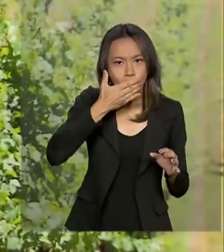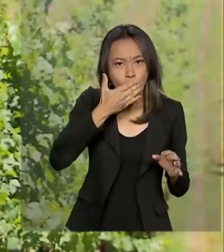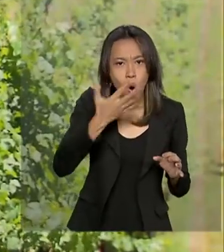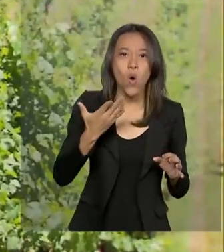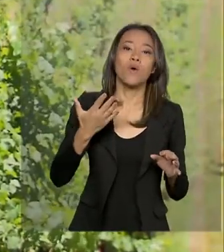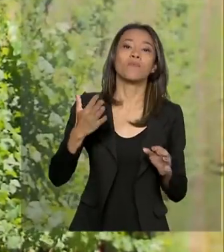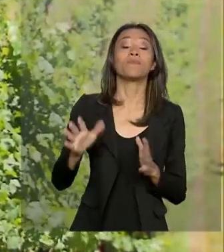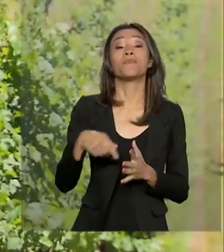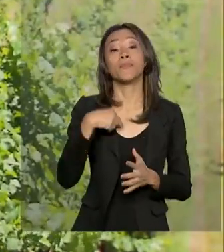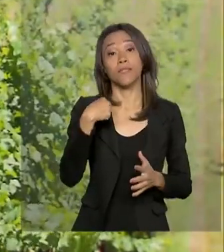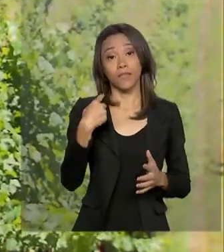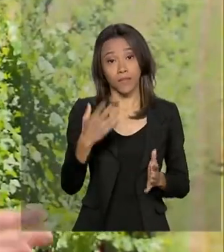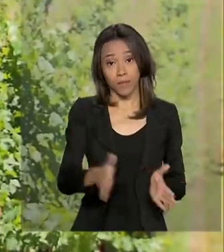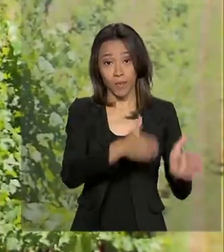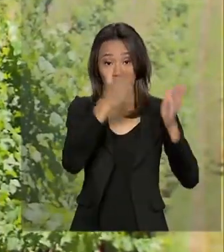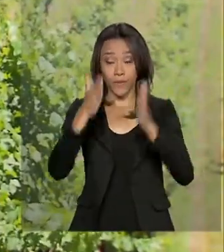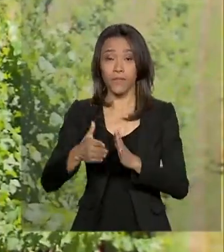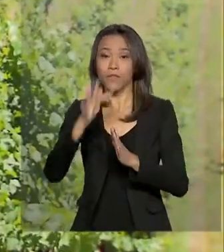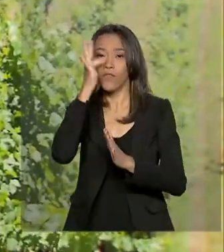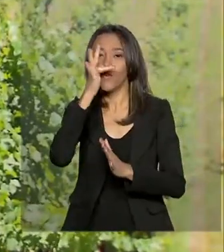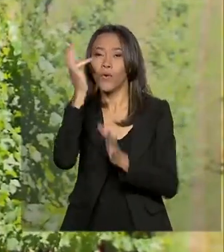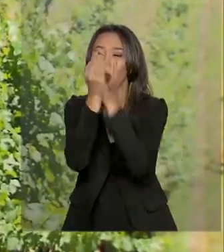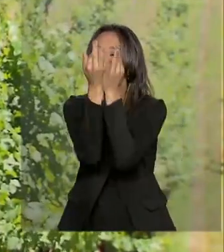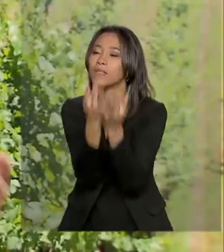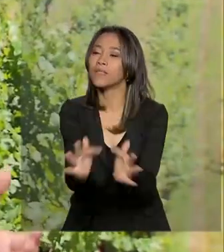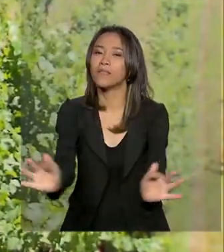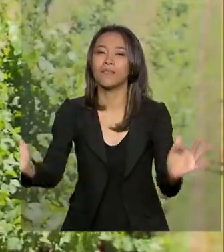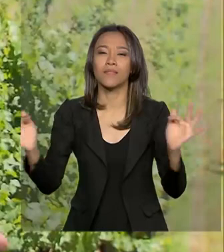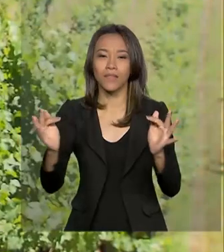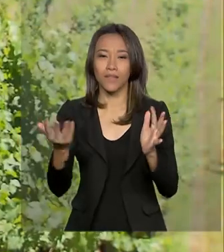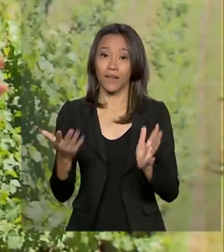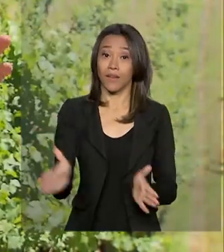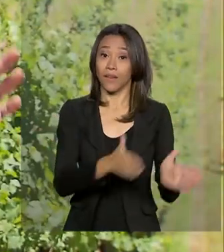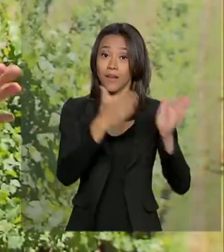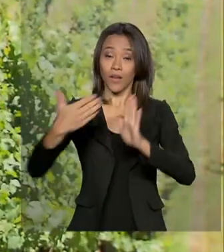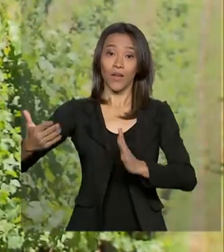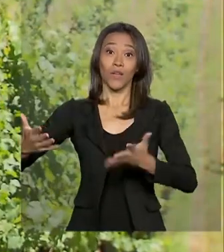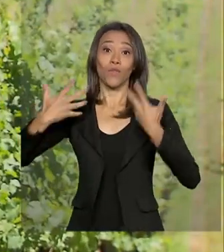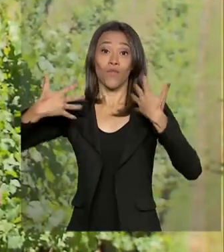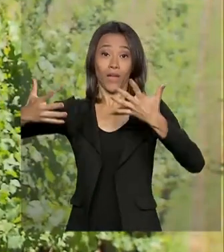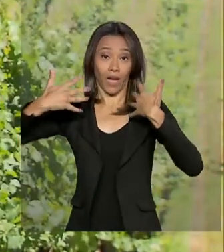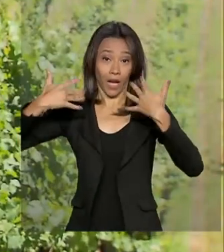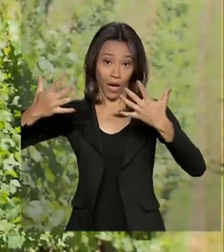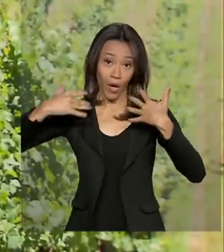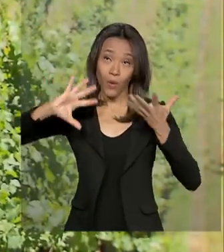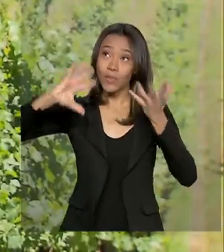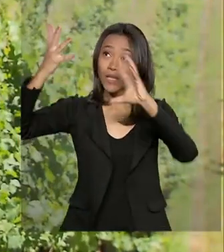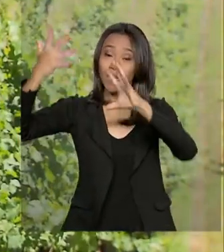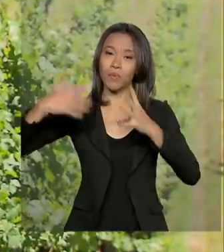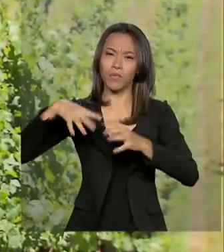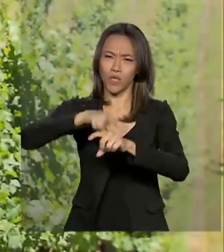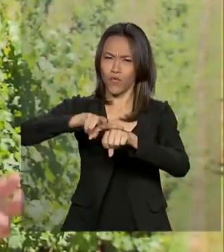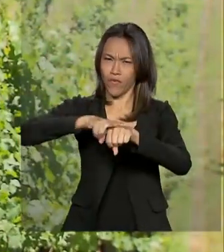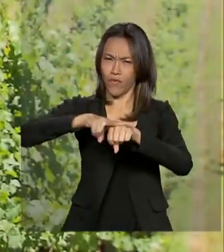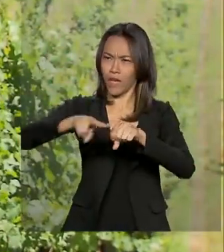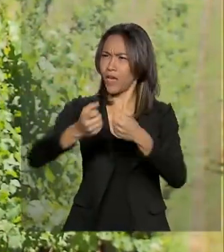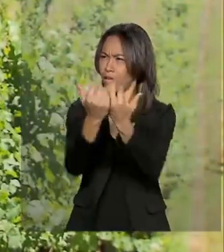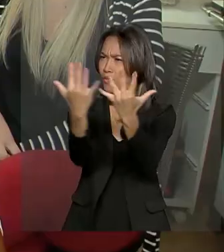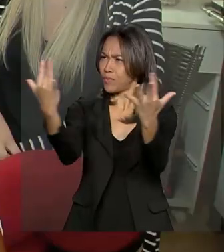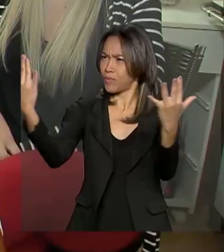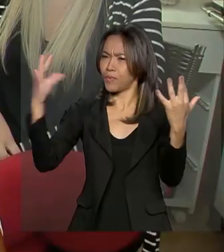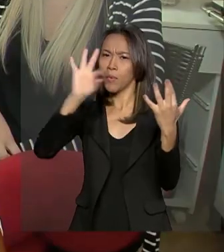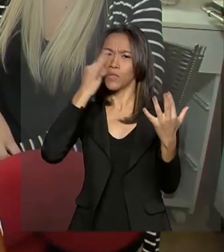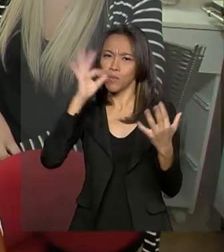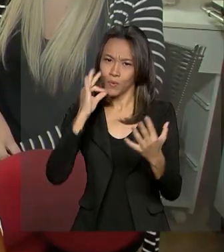outono. Na primavera a gente inicia a brotação, no verão a gente tem todo esse cenário verde também com as uvas.